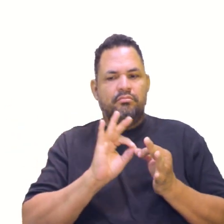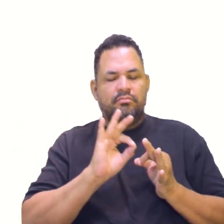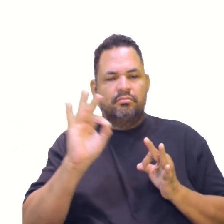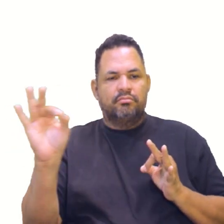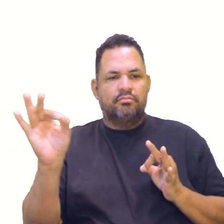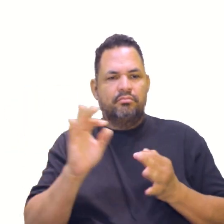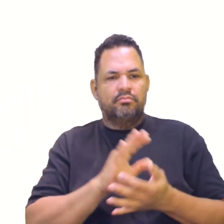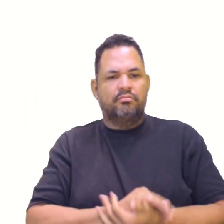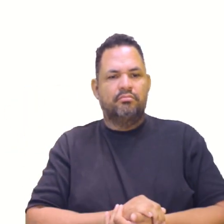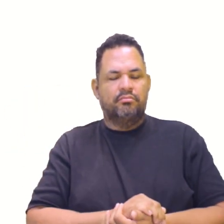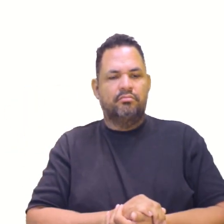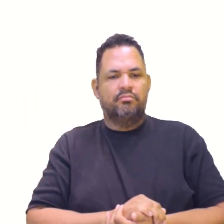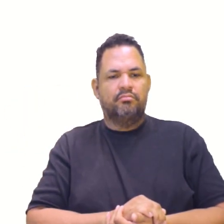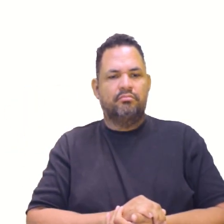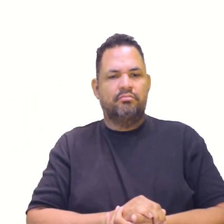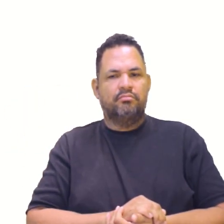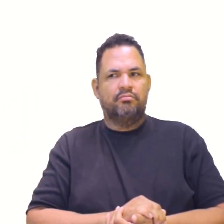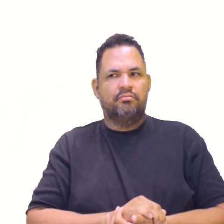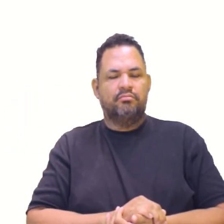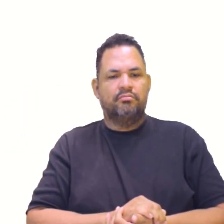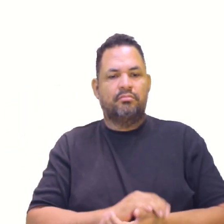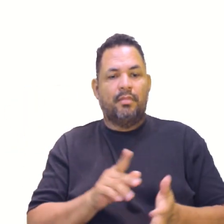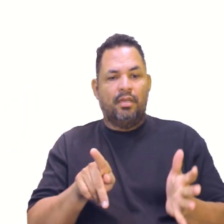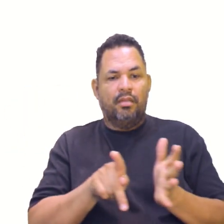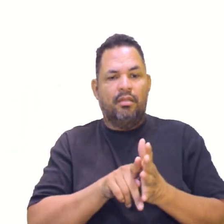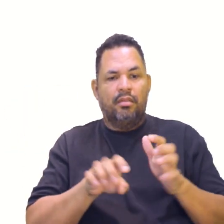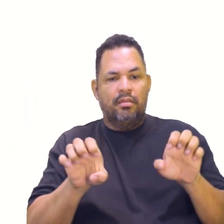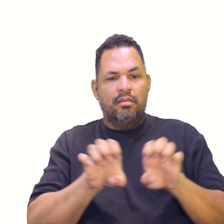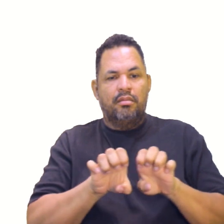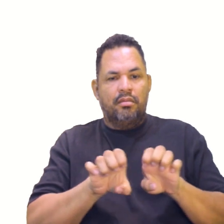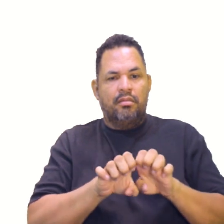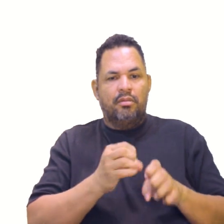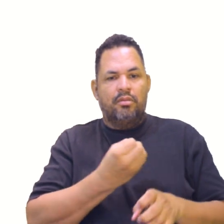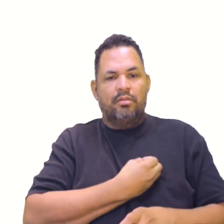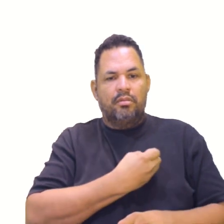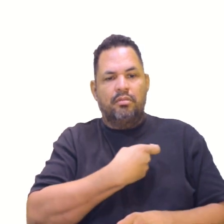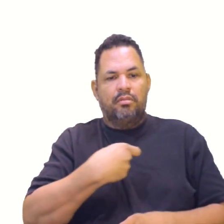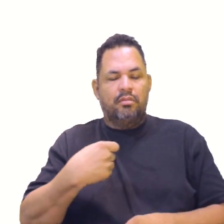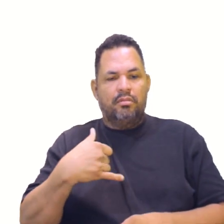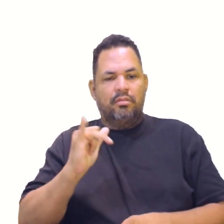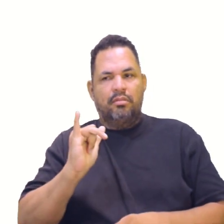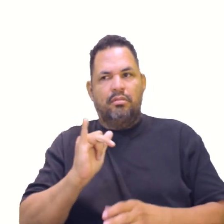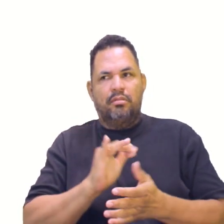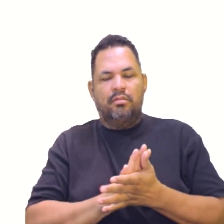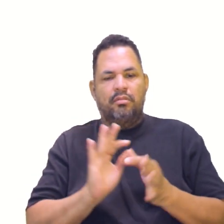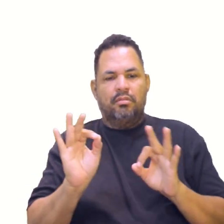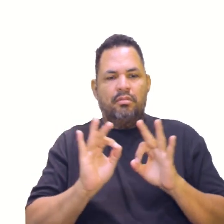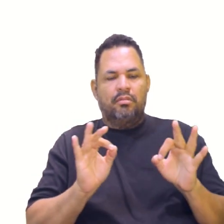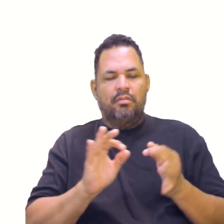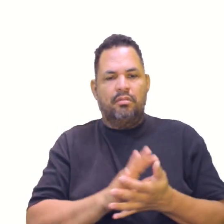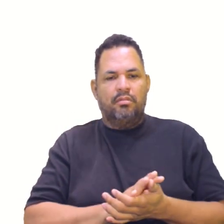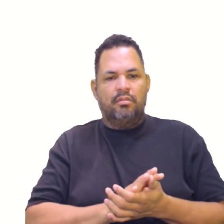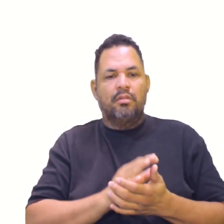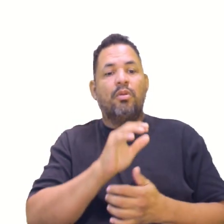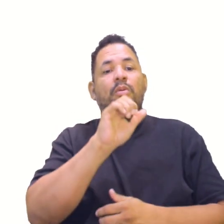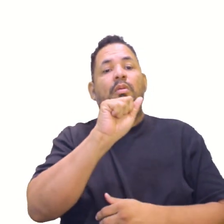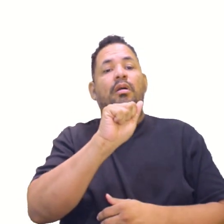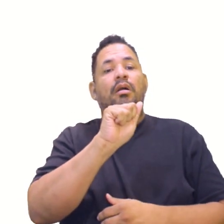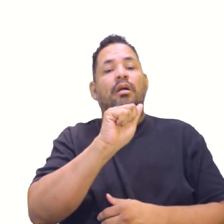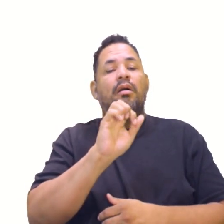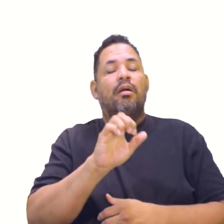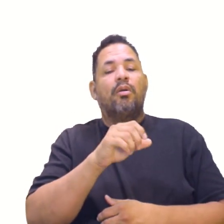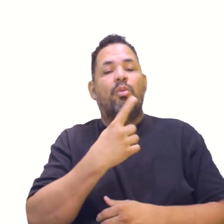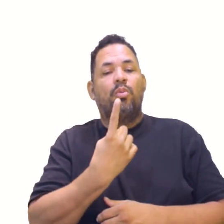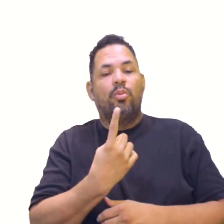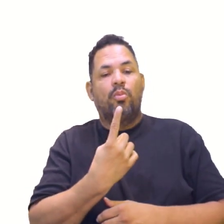ser igual. Aqui em cima já é a nossa própria equação, só com os valores de x e y do ponto, né? Mas vamos fazendo do jeitinho que tá aqui. Quem é o A? O